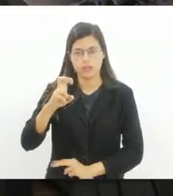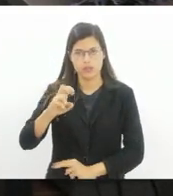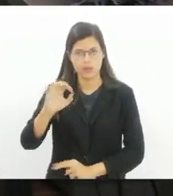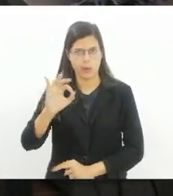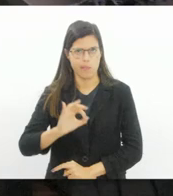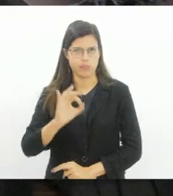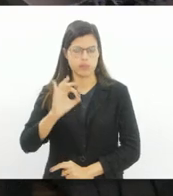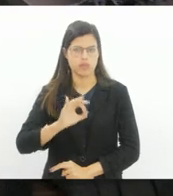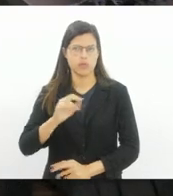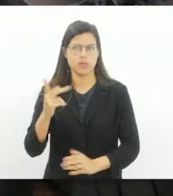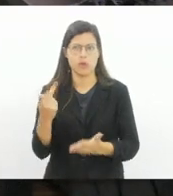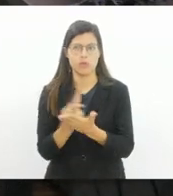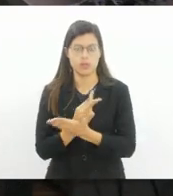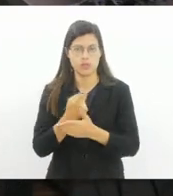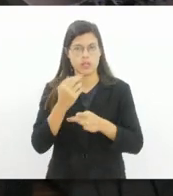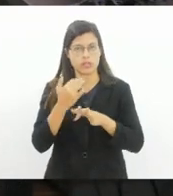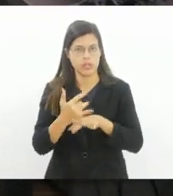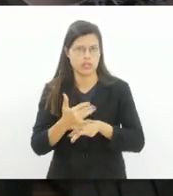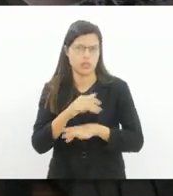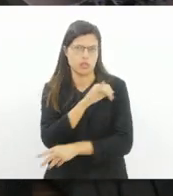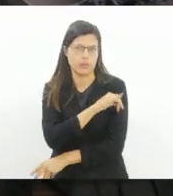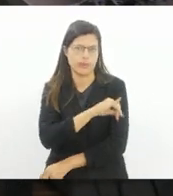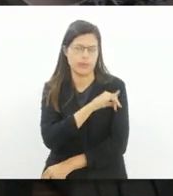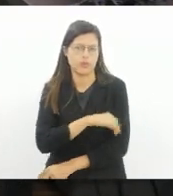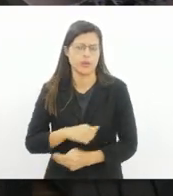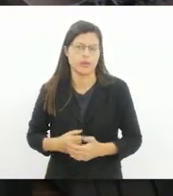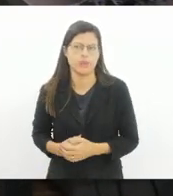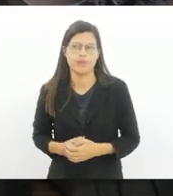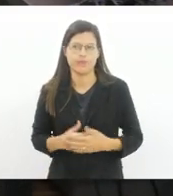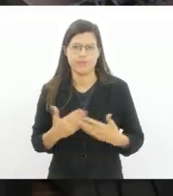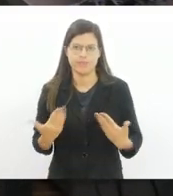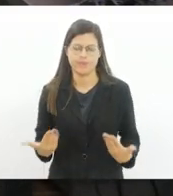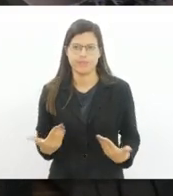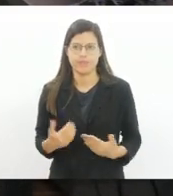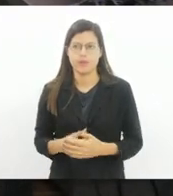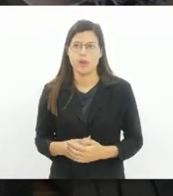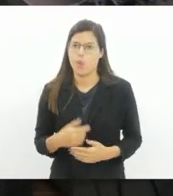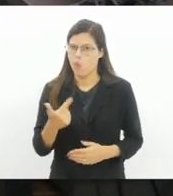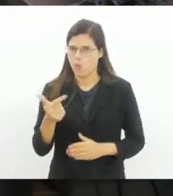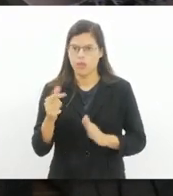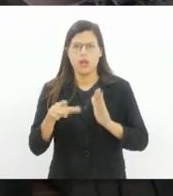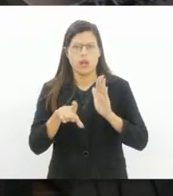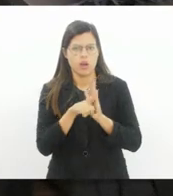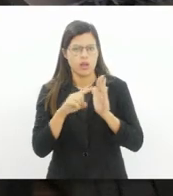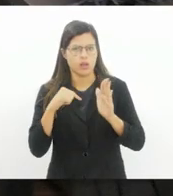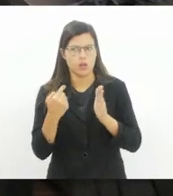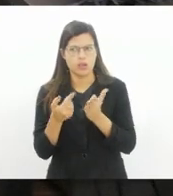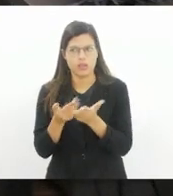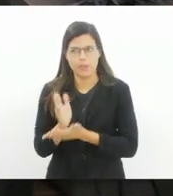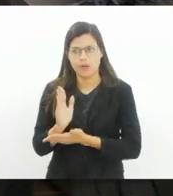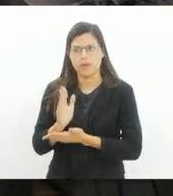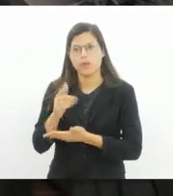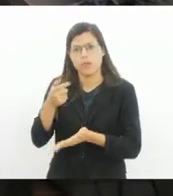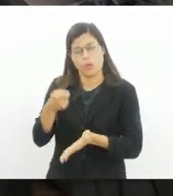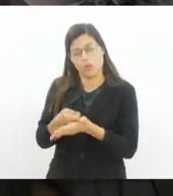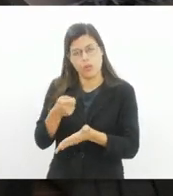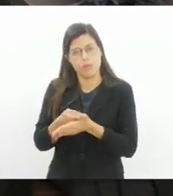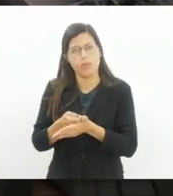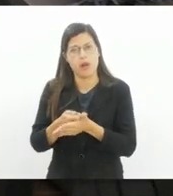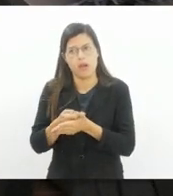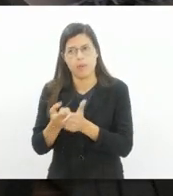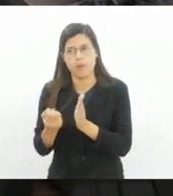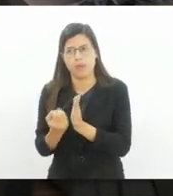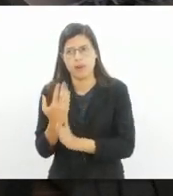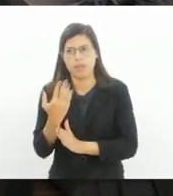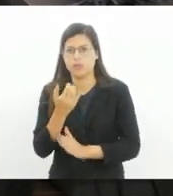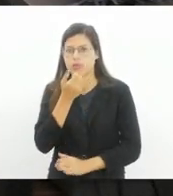casos acontecem no município do Rio de Janeiro. Então, enfim, é mais uma lei nossa aí que a gente aprovou e que a gente vai cobrar pela implementação. Desculpa o